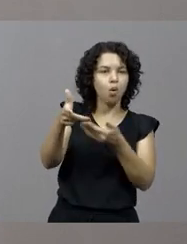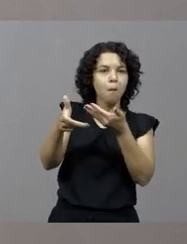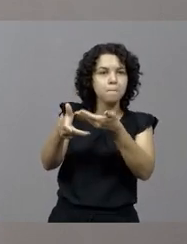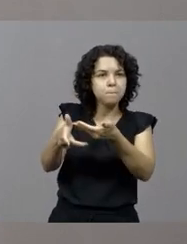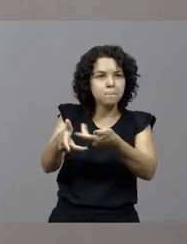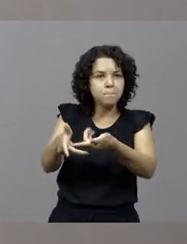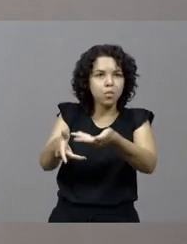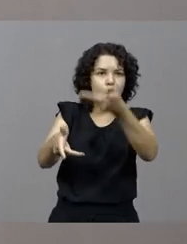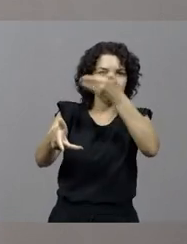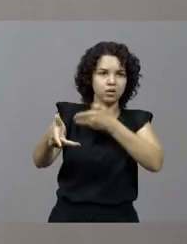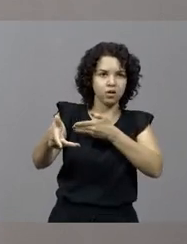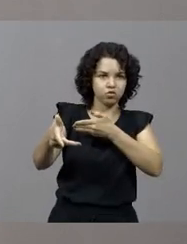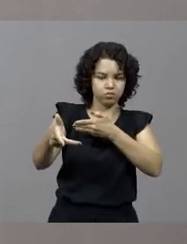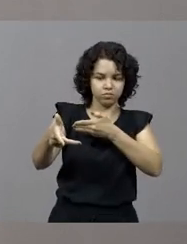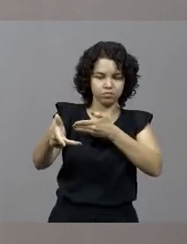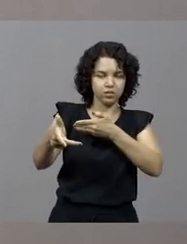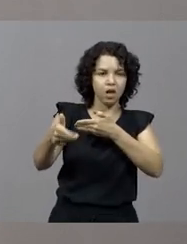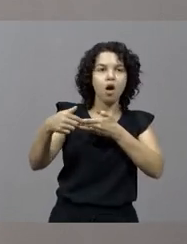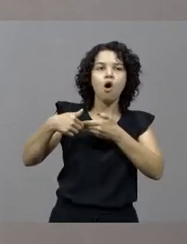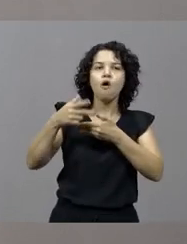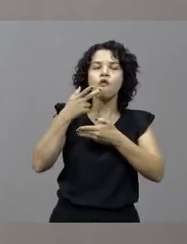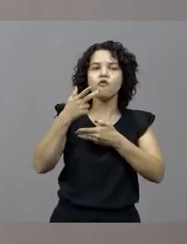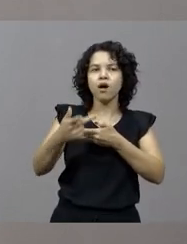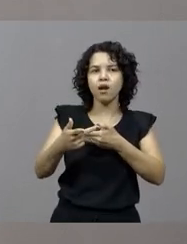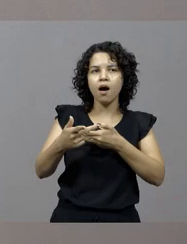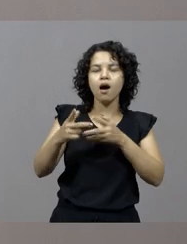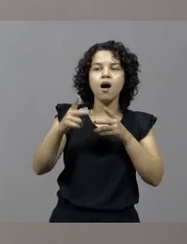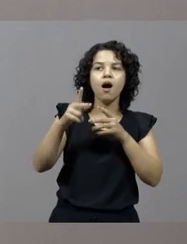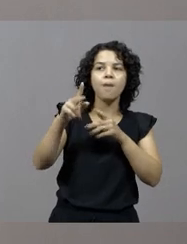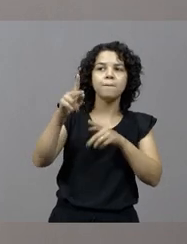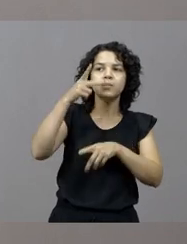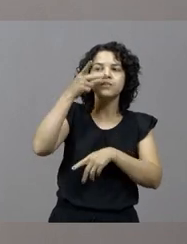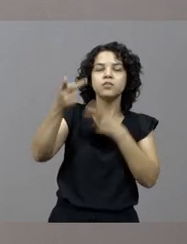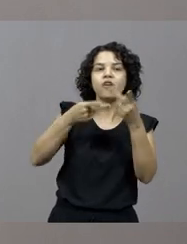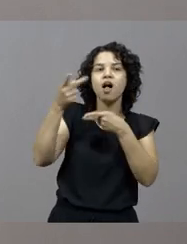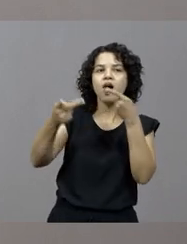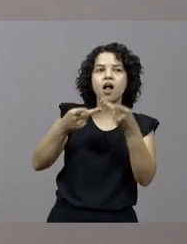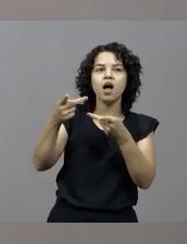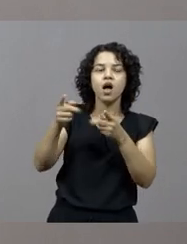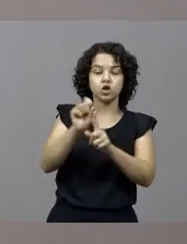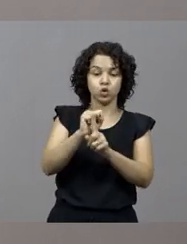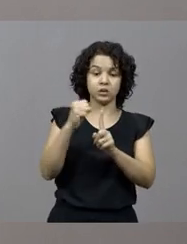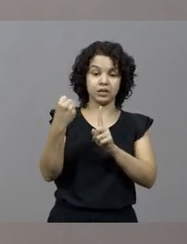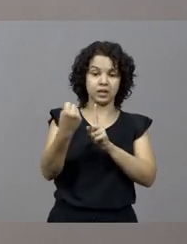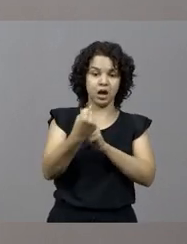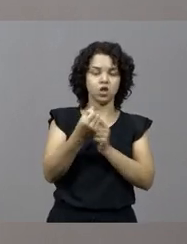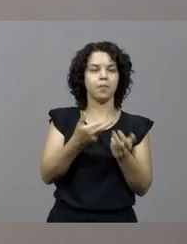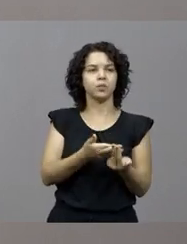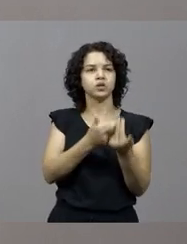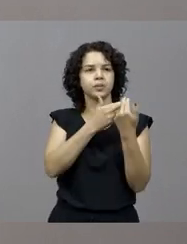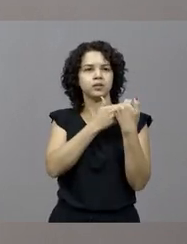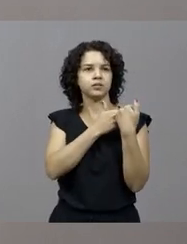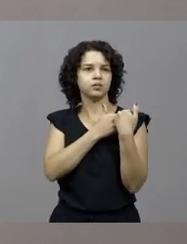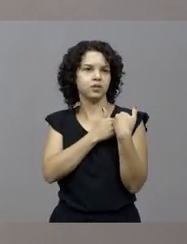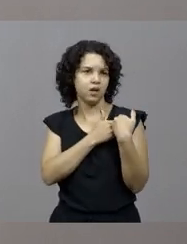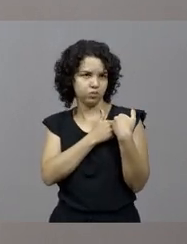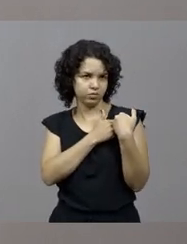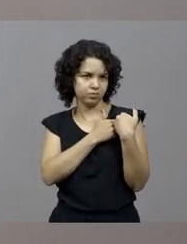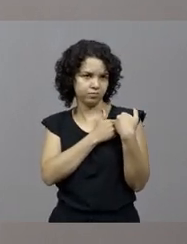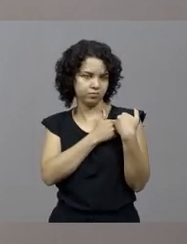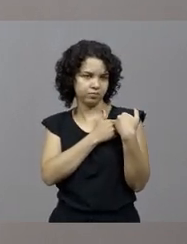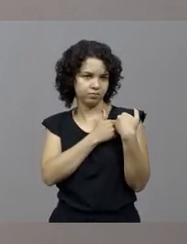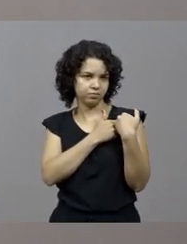vou fazer às vezes agora do que eles dizem, que a sociedade tem responsabilidade sobre a criação de